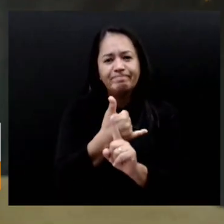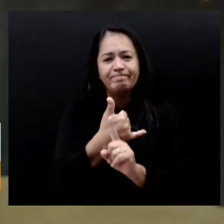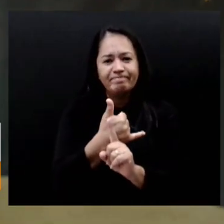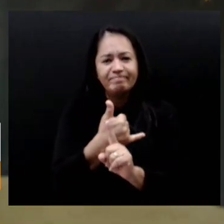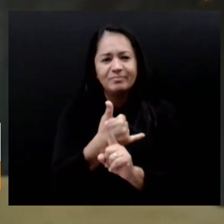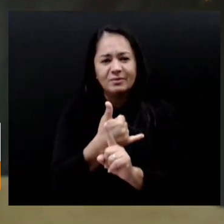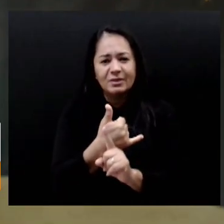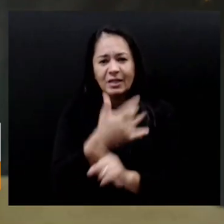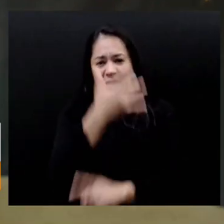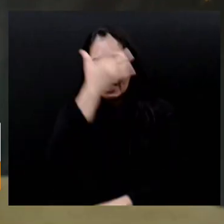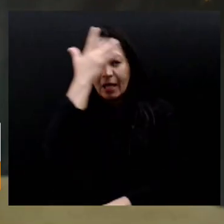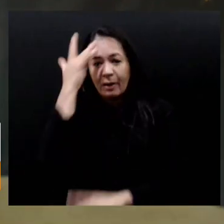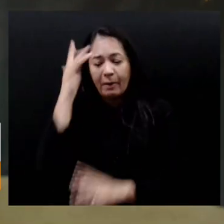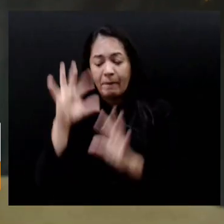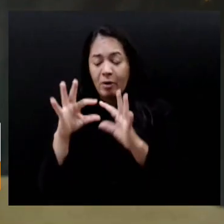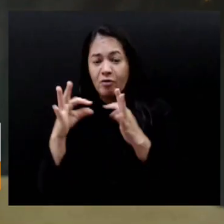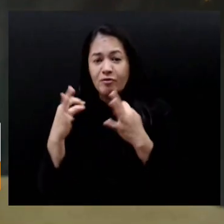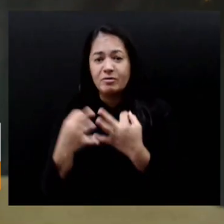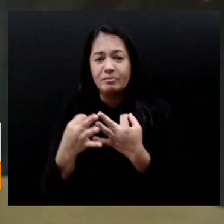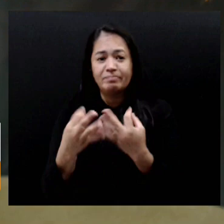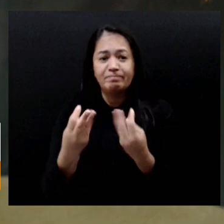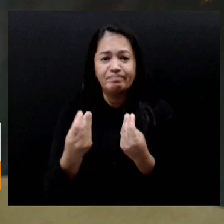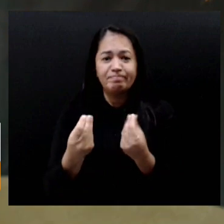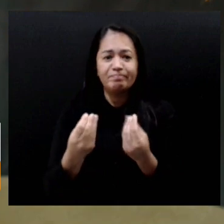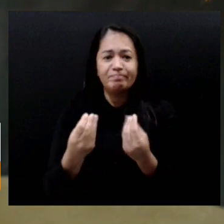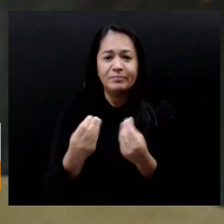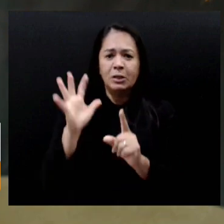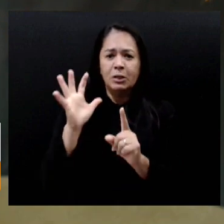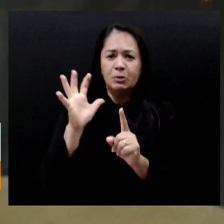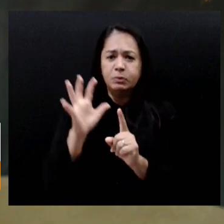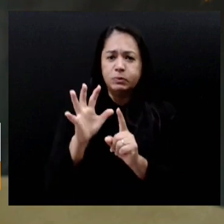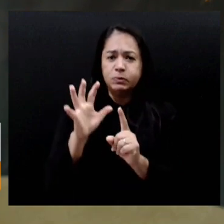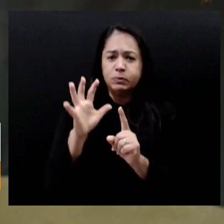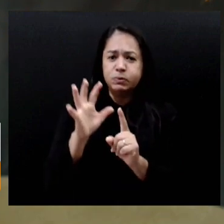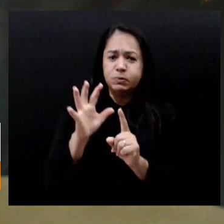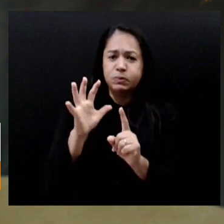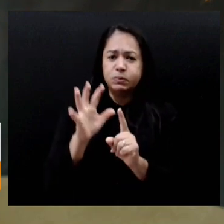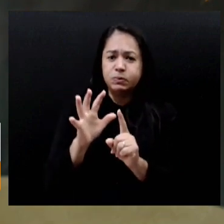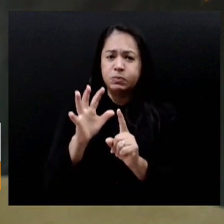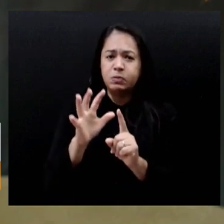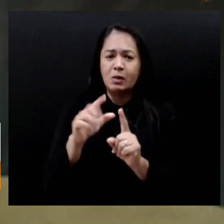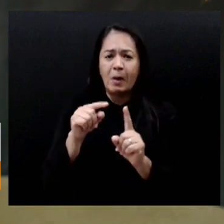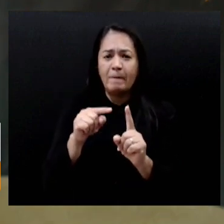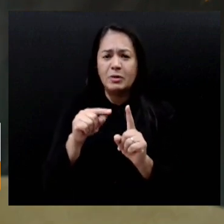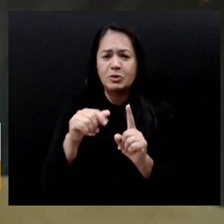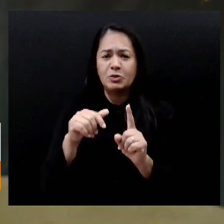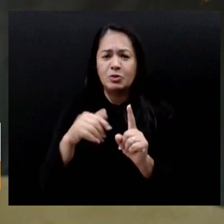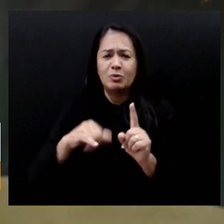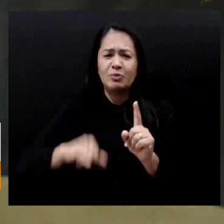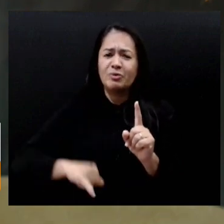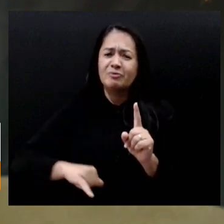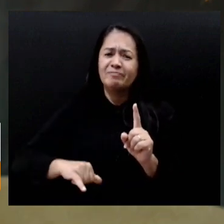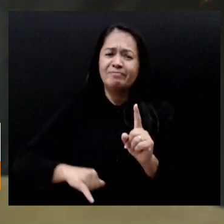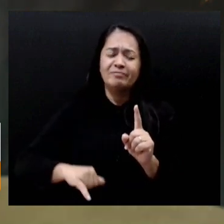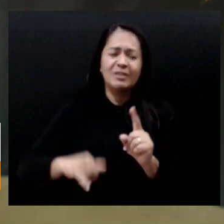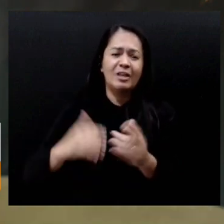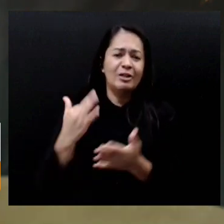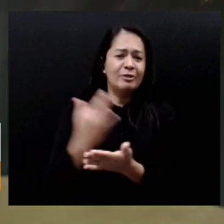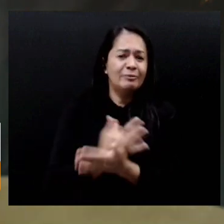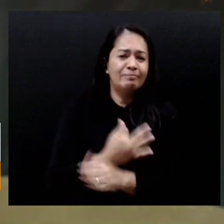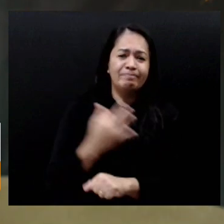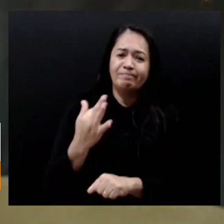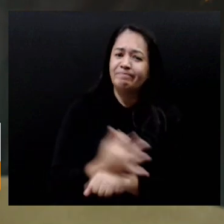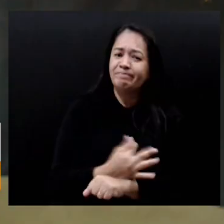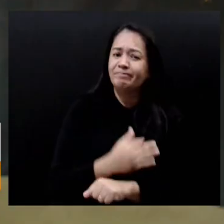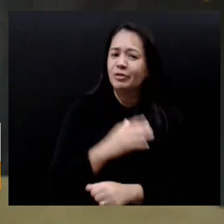família e a pressão que a pessoa que sofre esse bullying, ela não chega um momento que ela não aguenta mais, né? E aí temos